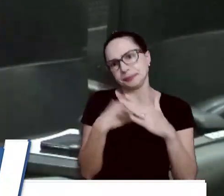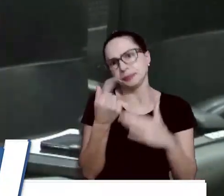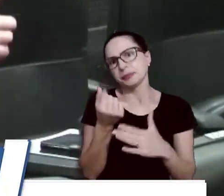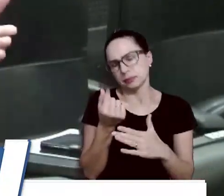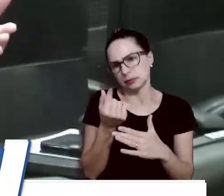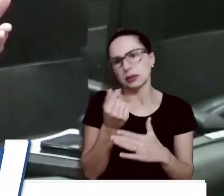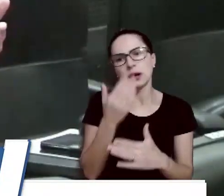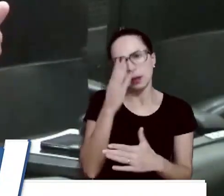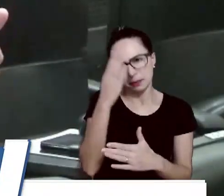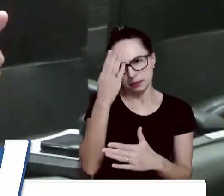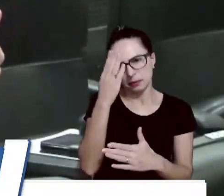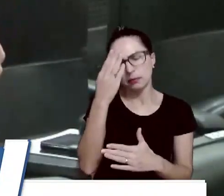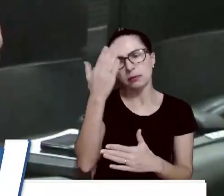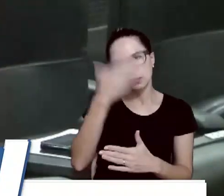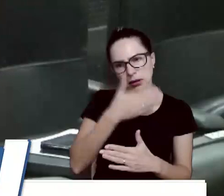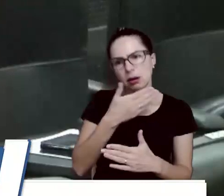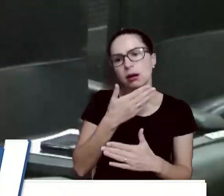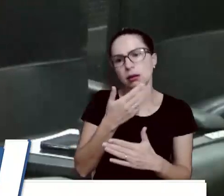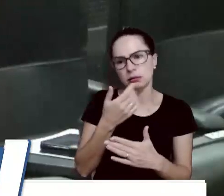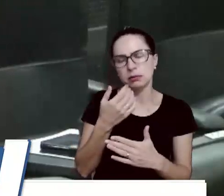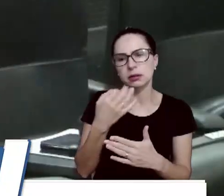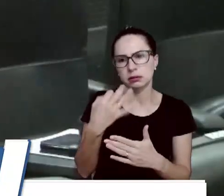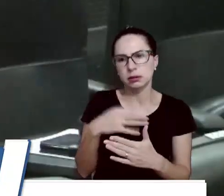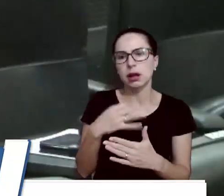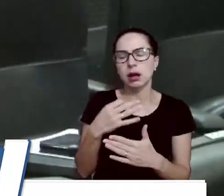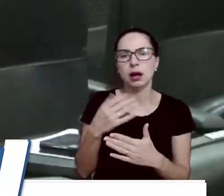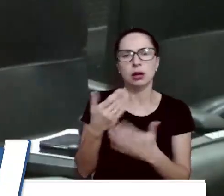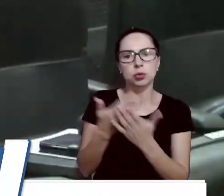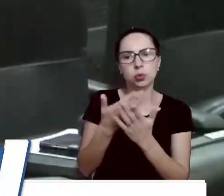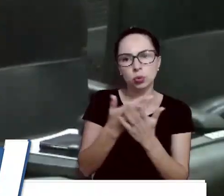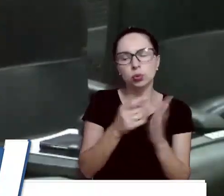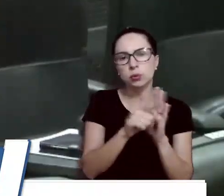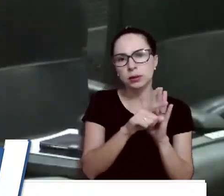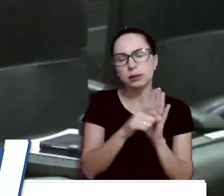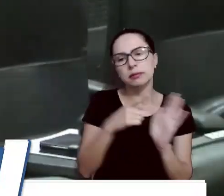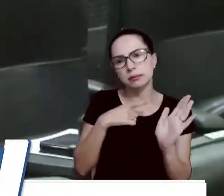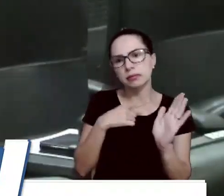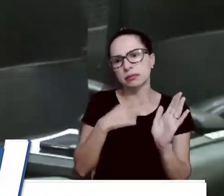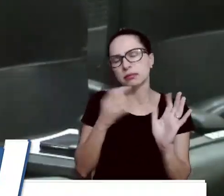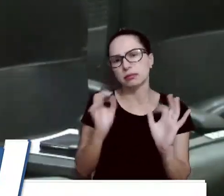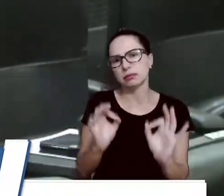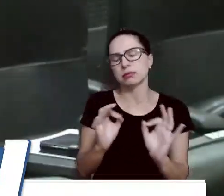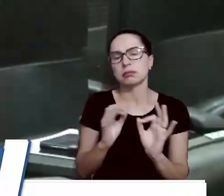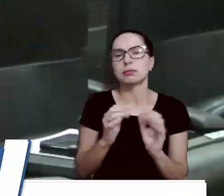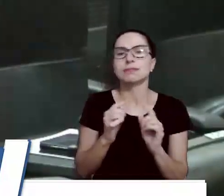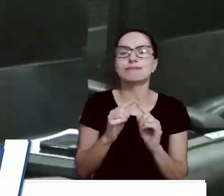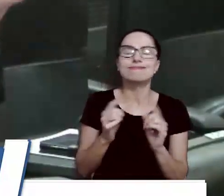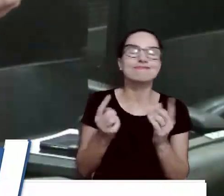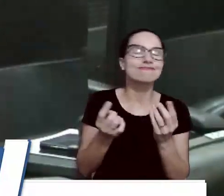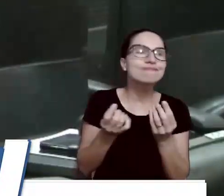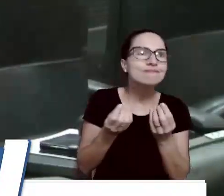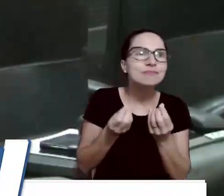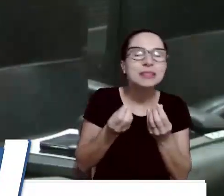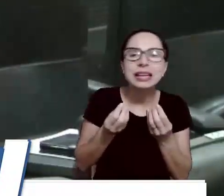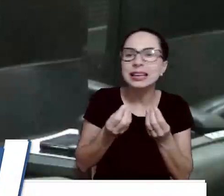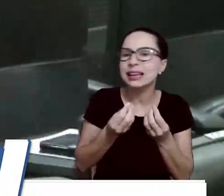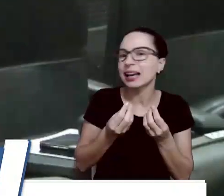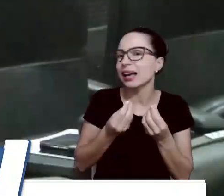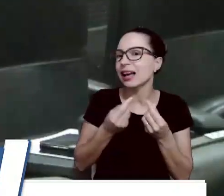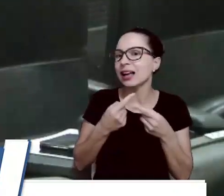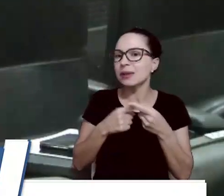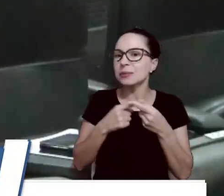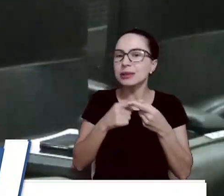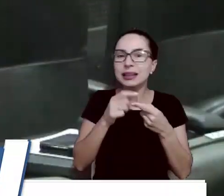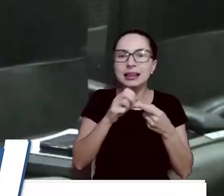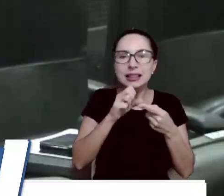provado em vários estudos que foram feitos. Então, é muito delicado o assunto, porque se sai esse